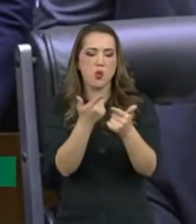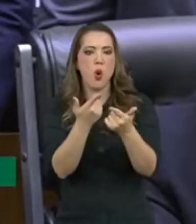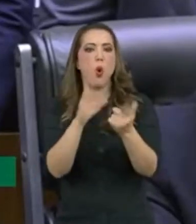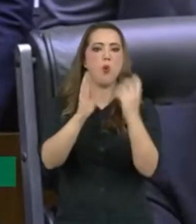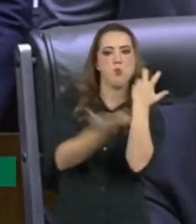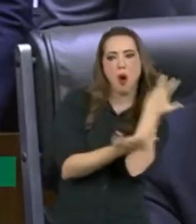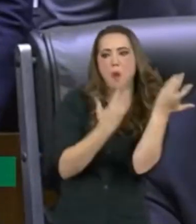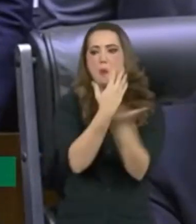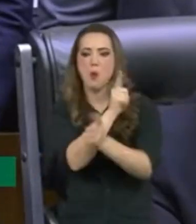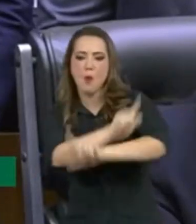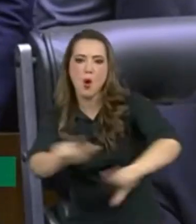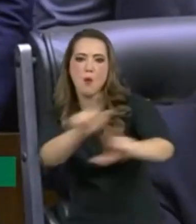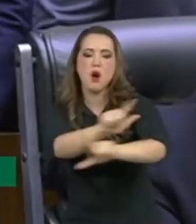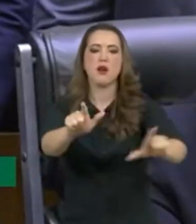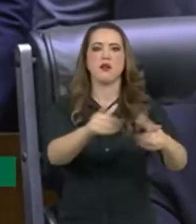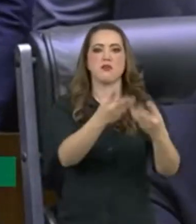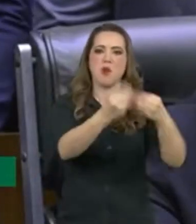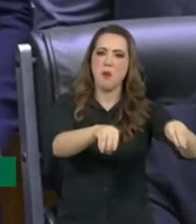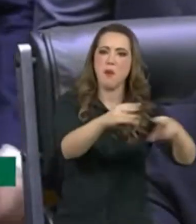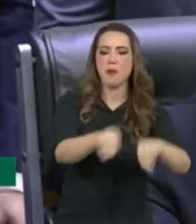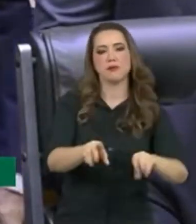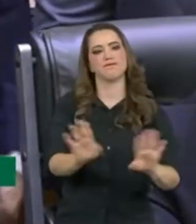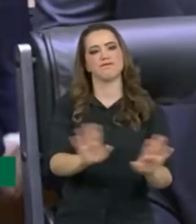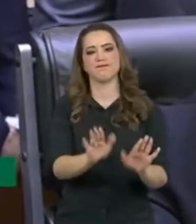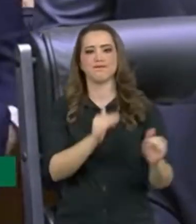tanto mal já fizeram ao nosso país.